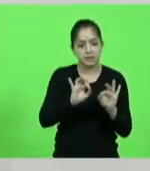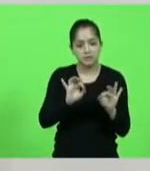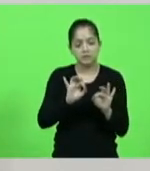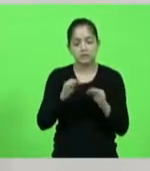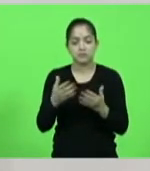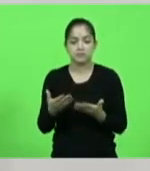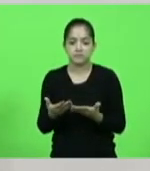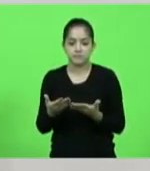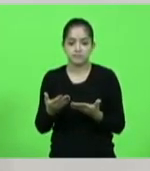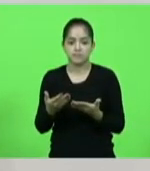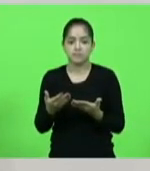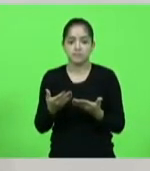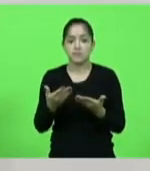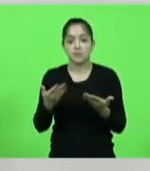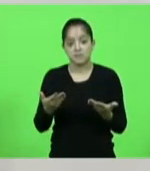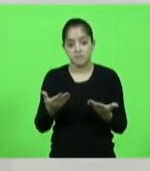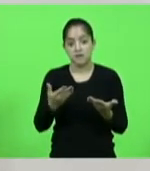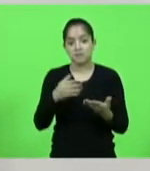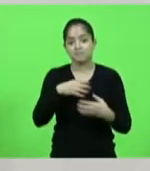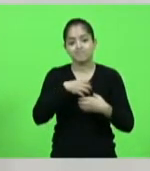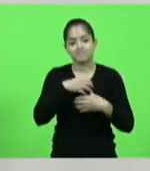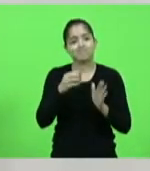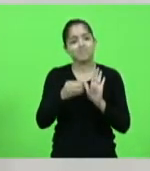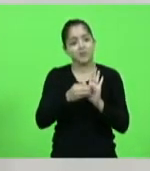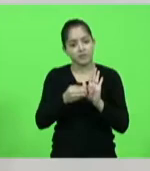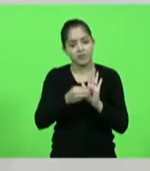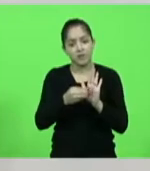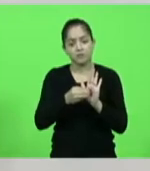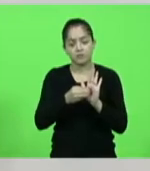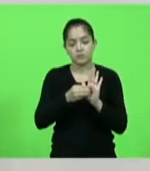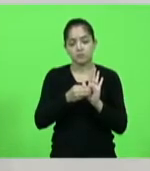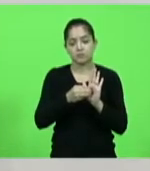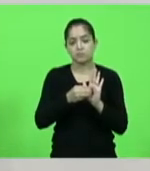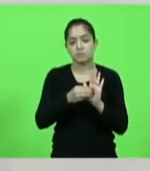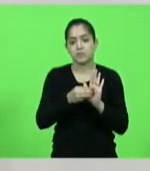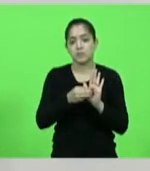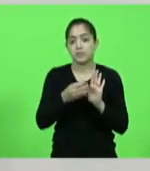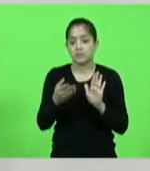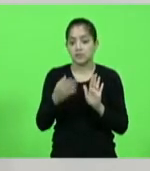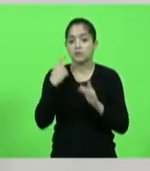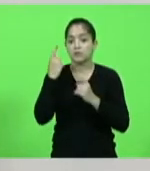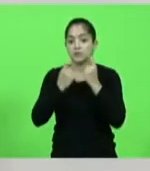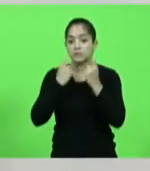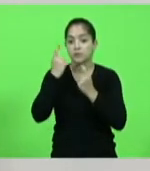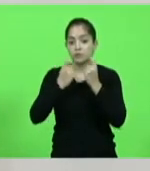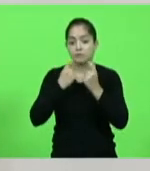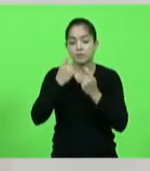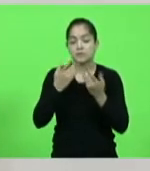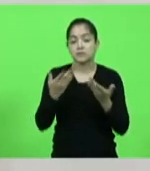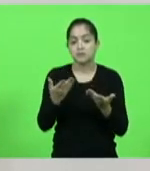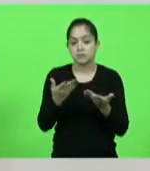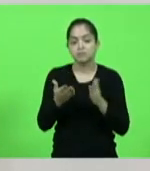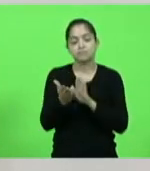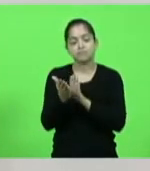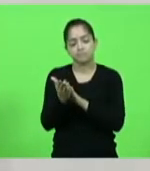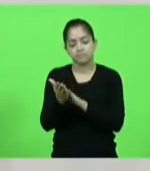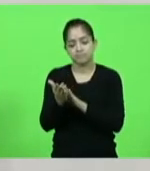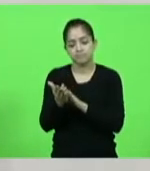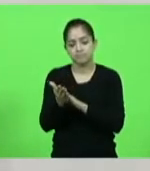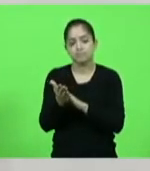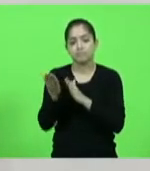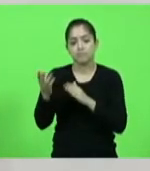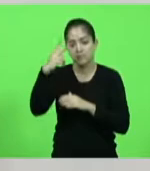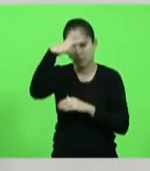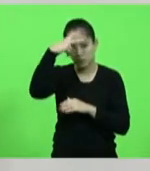aquilo que você faz. O joinvilense sente falta disso. Então, essa é uma preocupação muito grande nossa. Quero parabenizar o